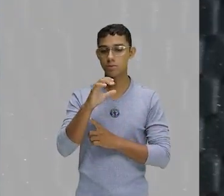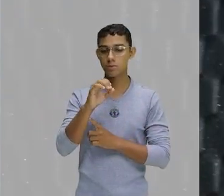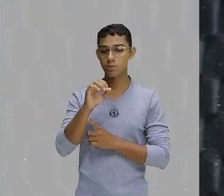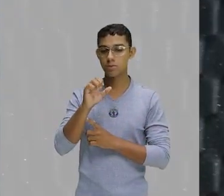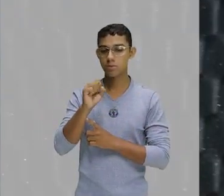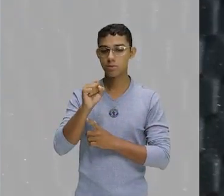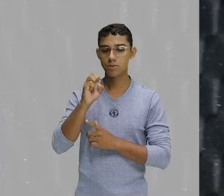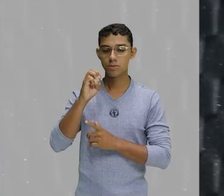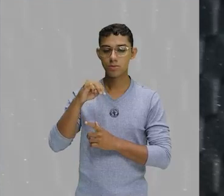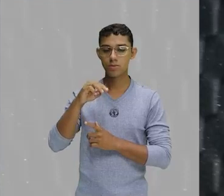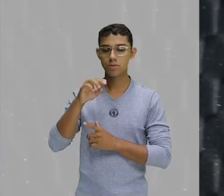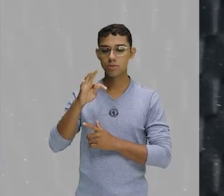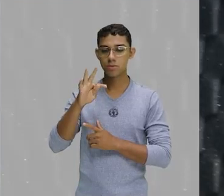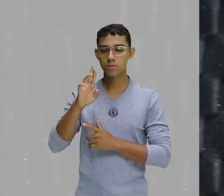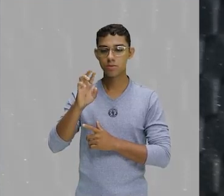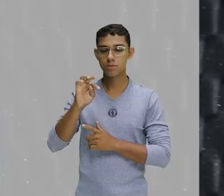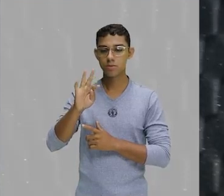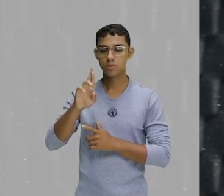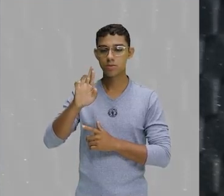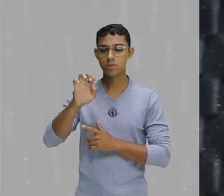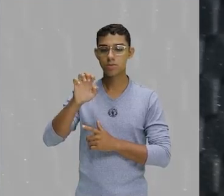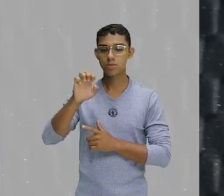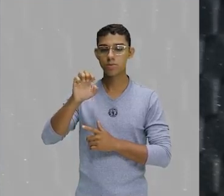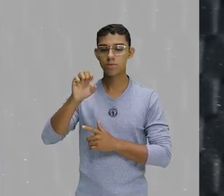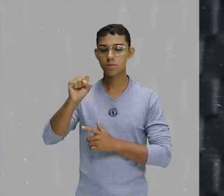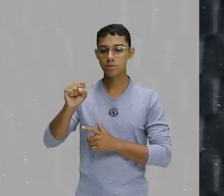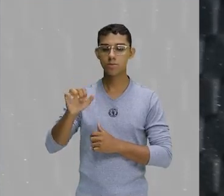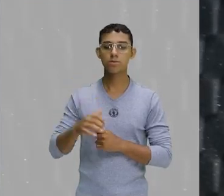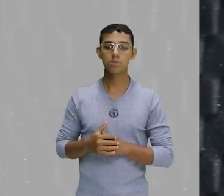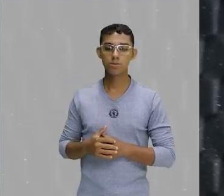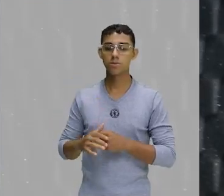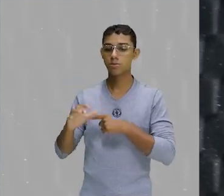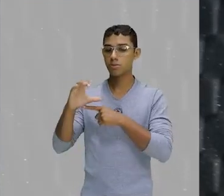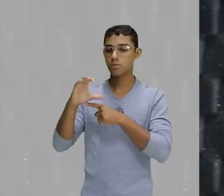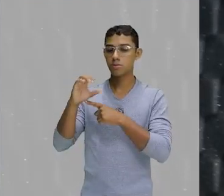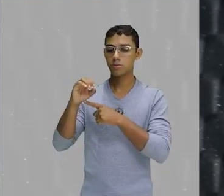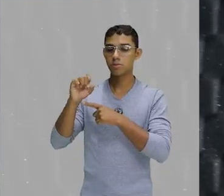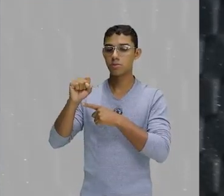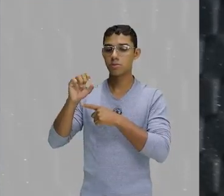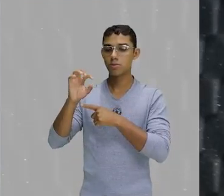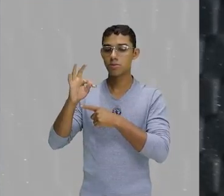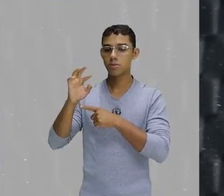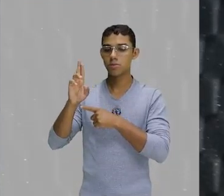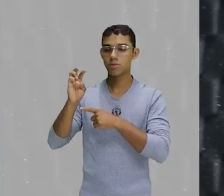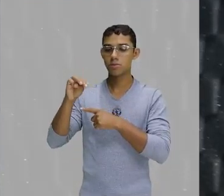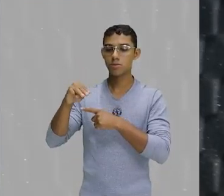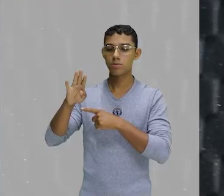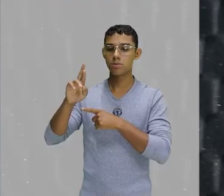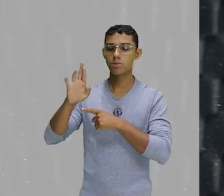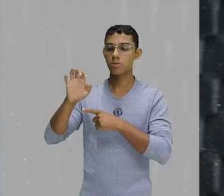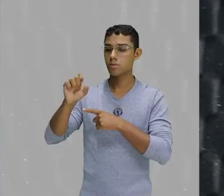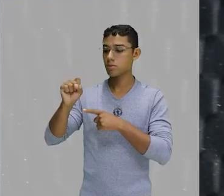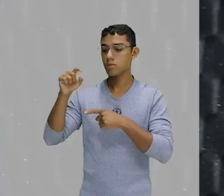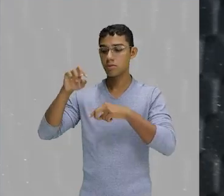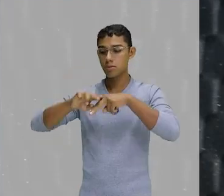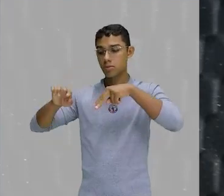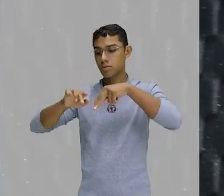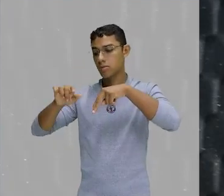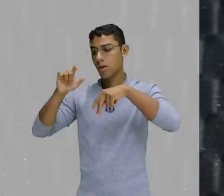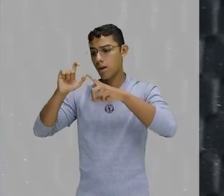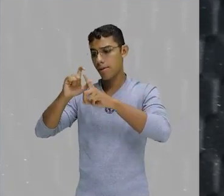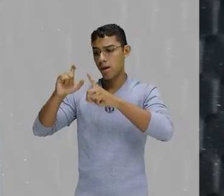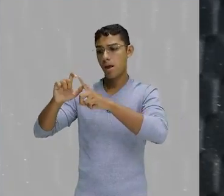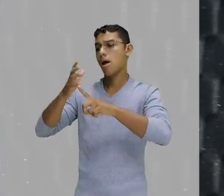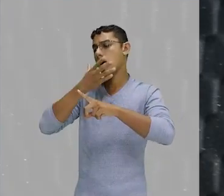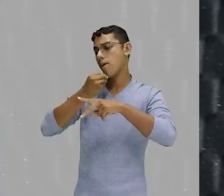costumbre. Costumbre termina, eu tenho duas formas de descobrir se essa palavra aí é masculina ou feminina. Primeiro, pela regra que eu já